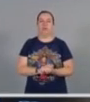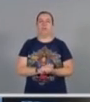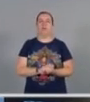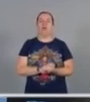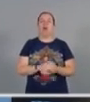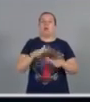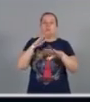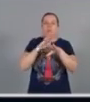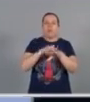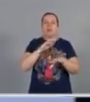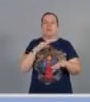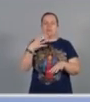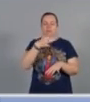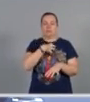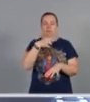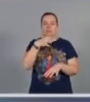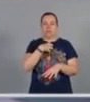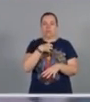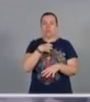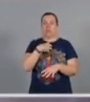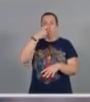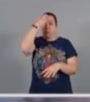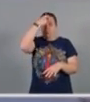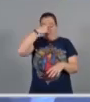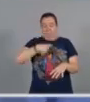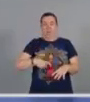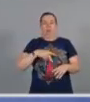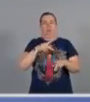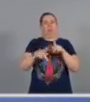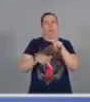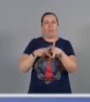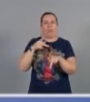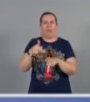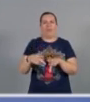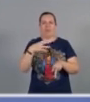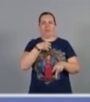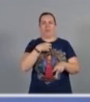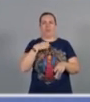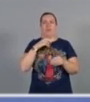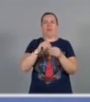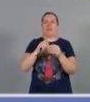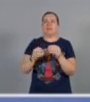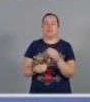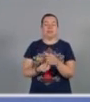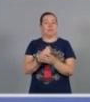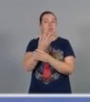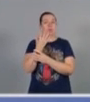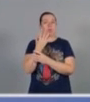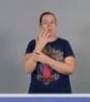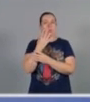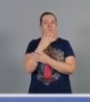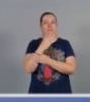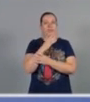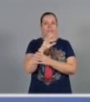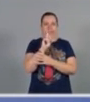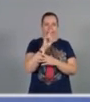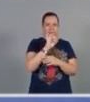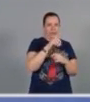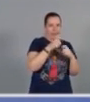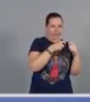o sentido da humanidade o sentido de eu ter sido criado que vai a lei do meu pai que foram falo com a minha